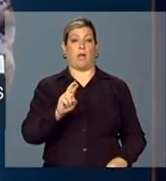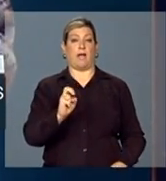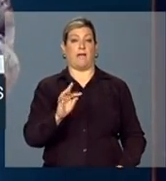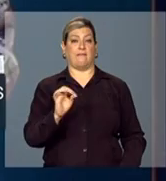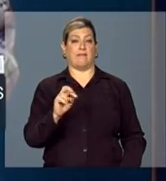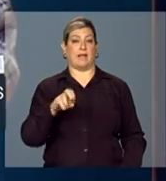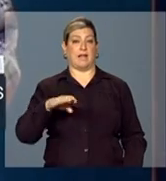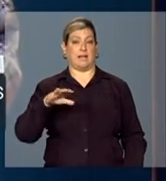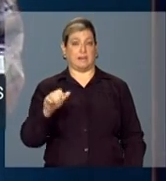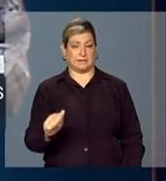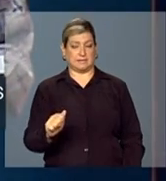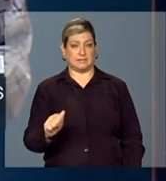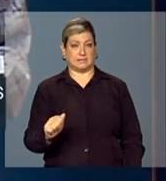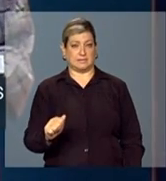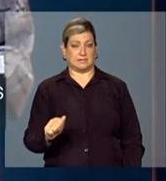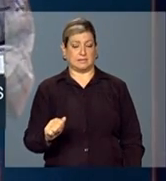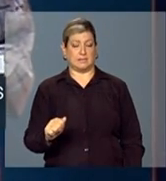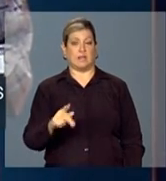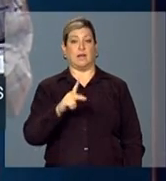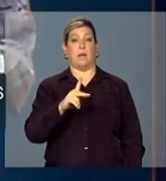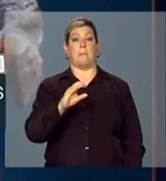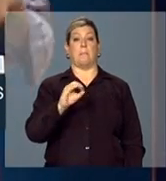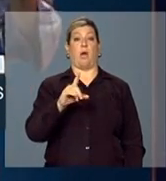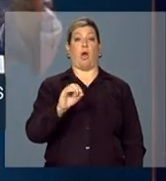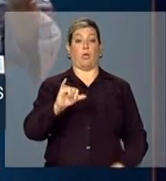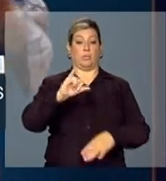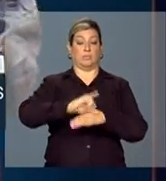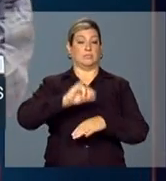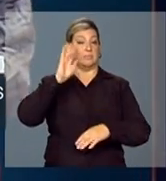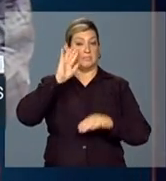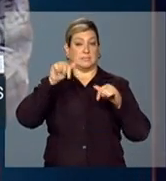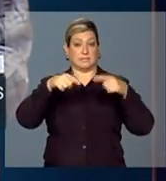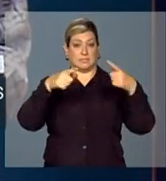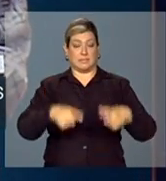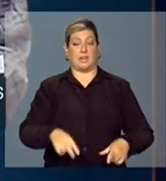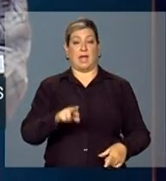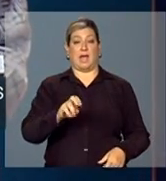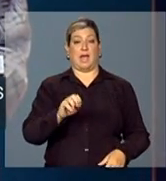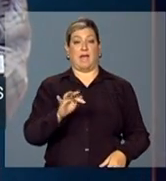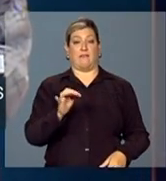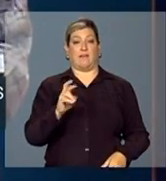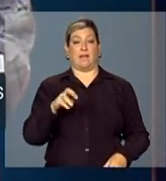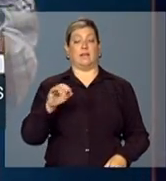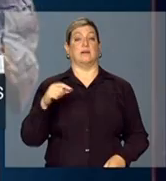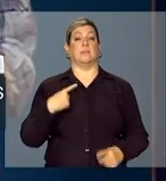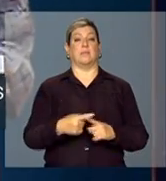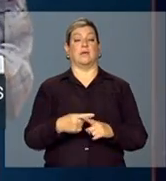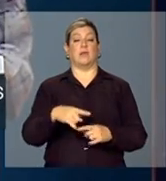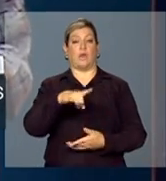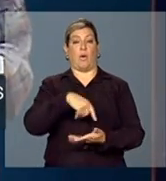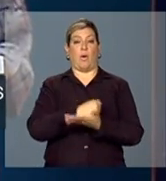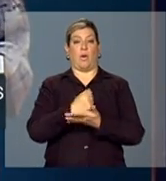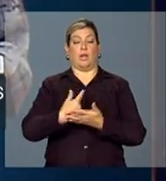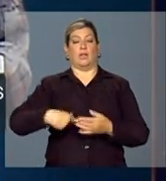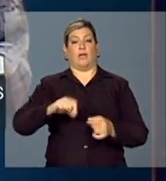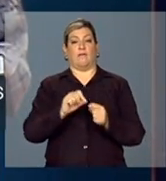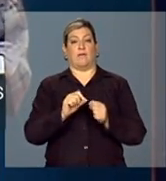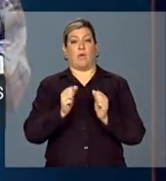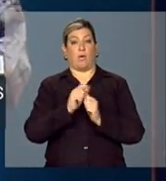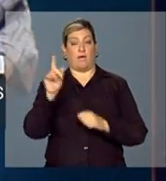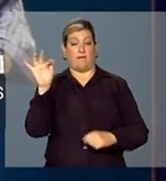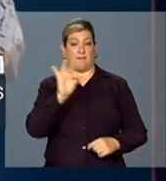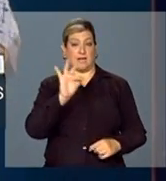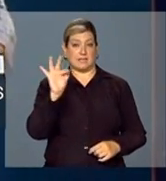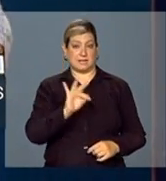Um polo de referência baseado nesse contrato que nós firmamos com a França